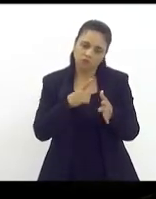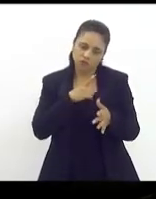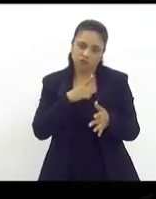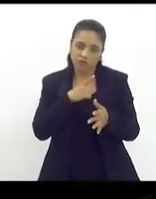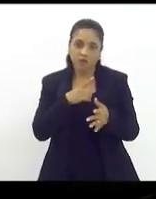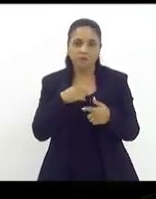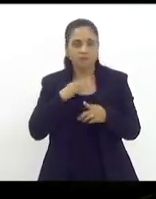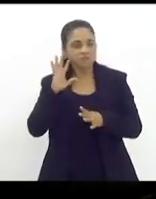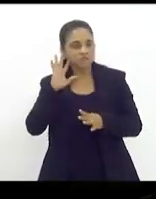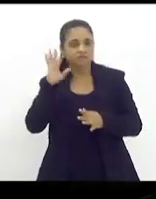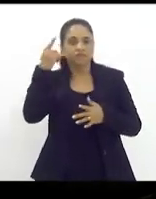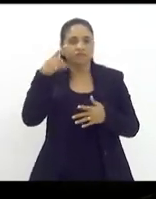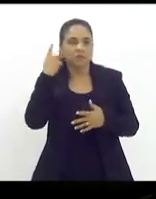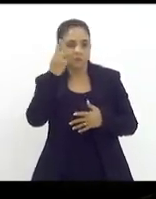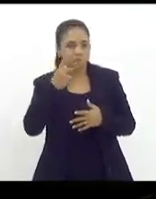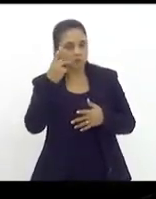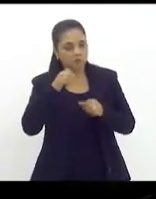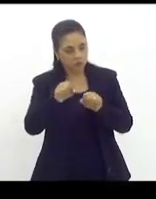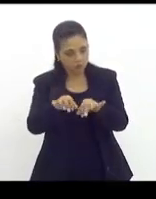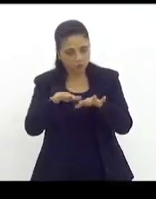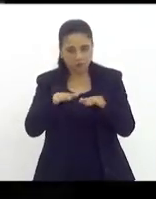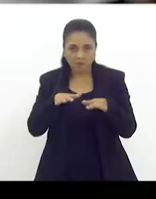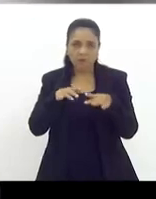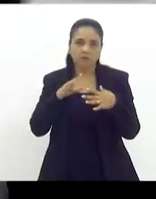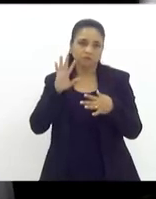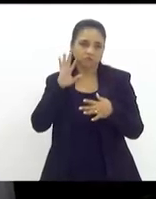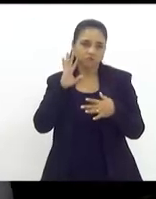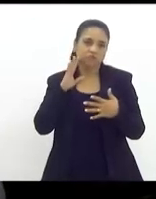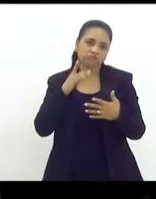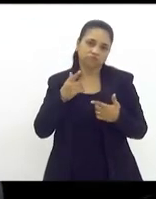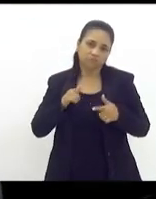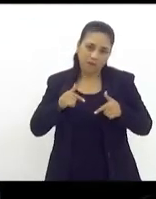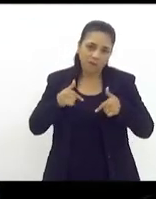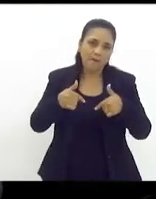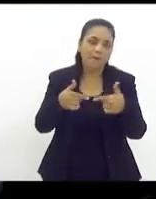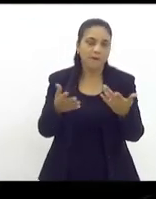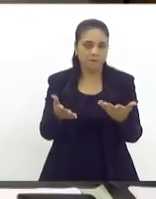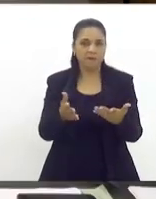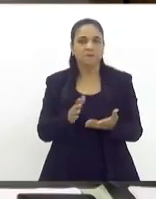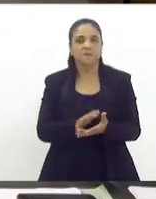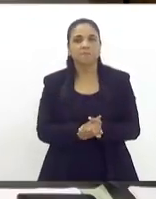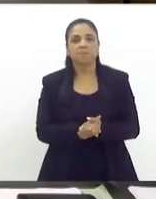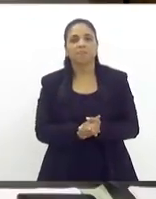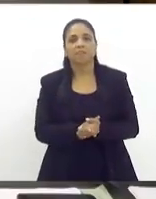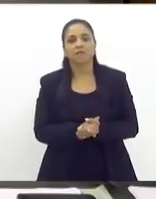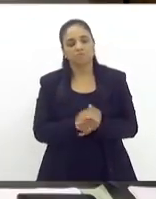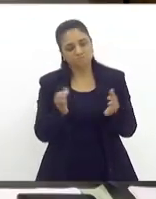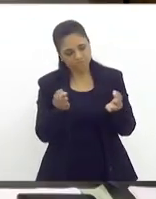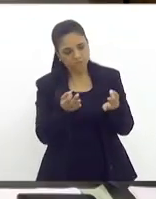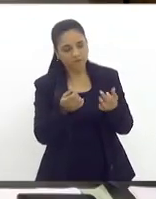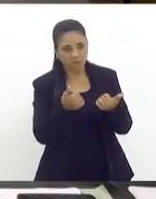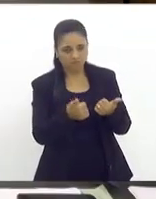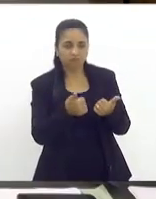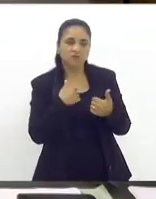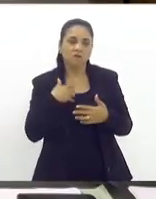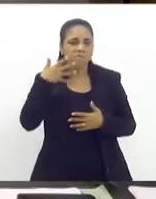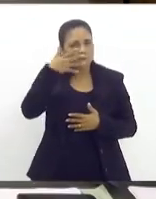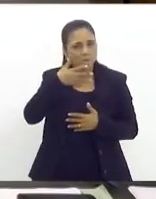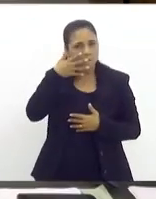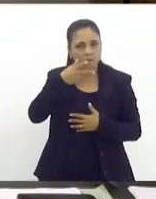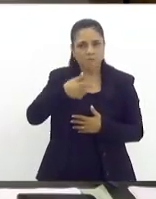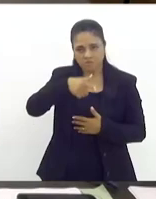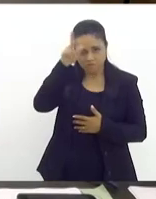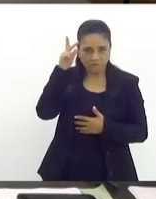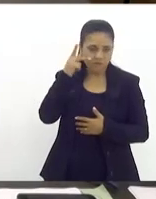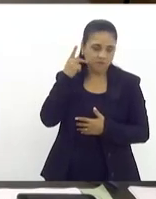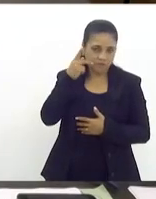de uma decisão política do parlamento de tentar levar a uma determinada posição. Considero que, com base até na fala do deputado Luiz Paulo e do deputado